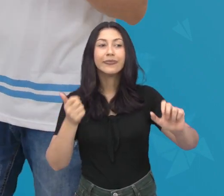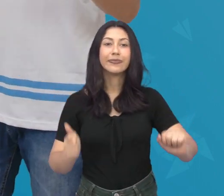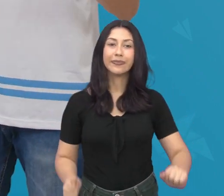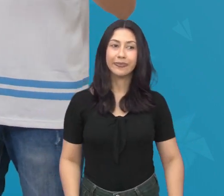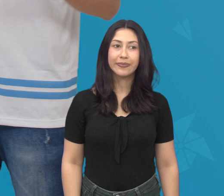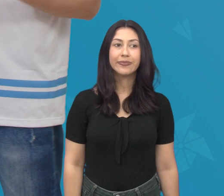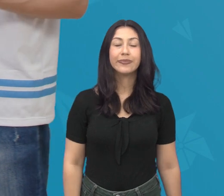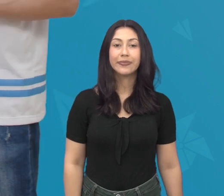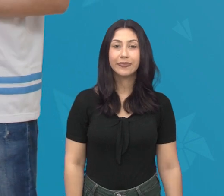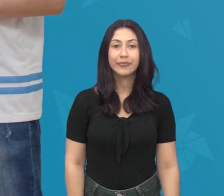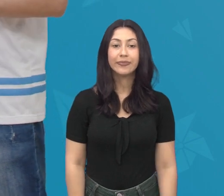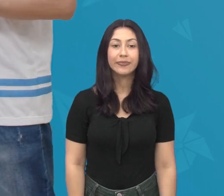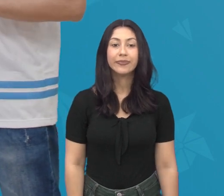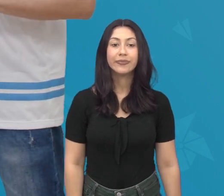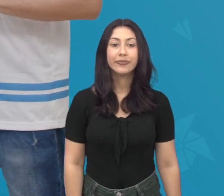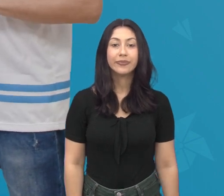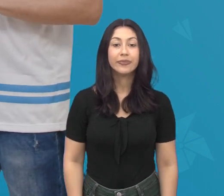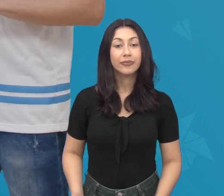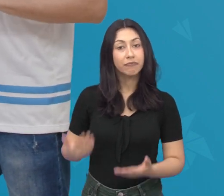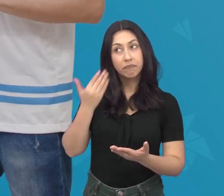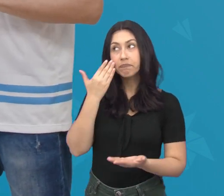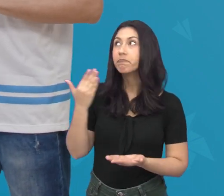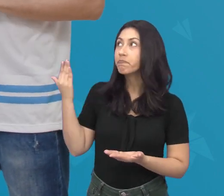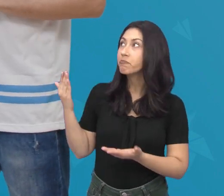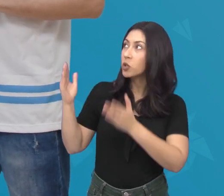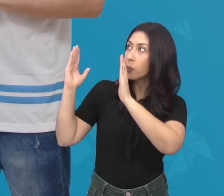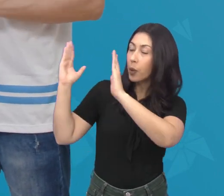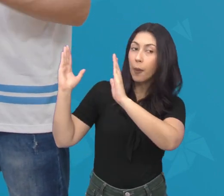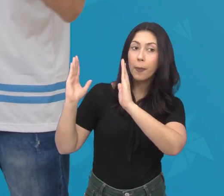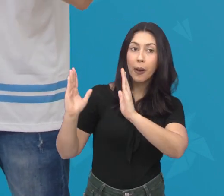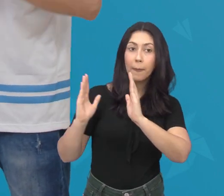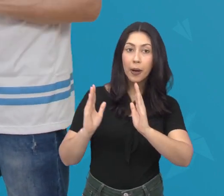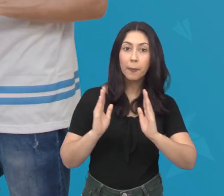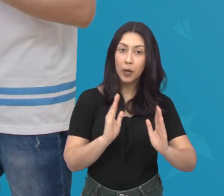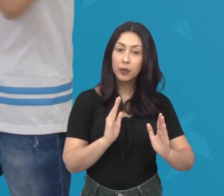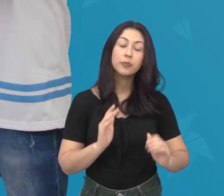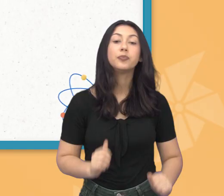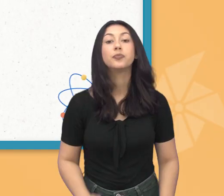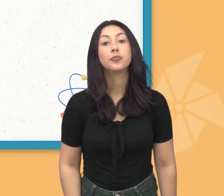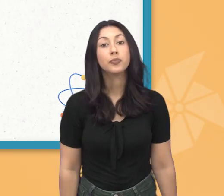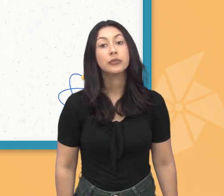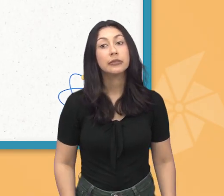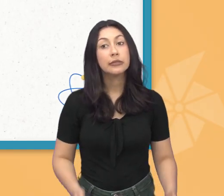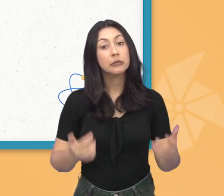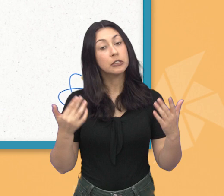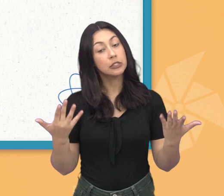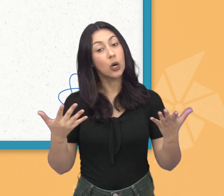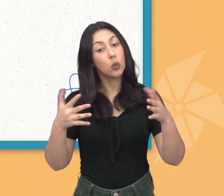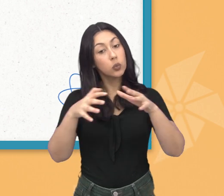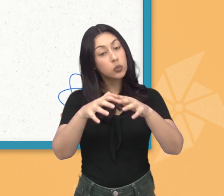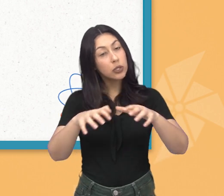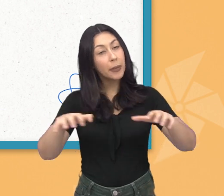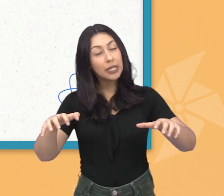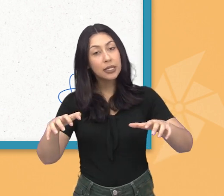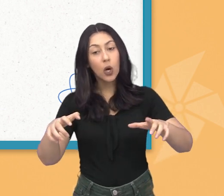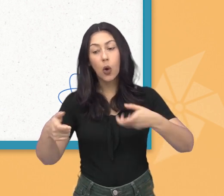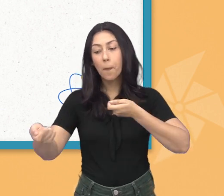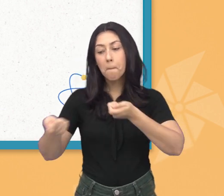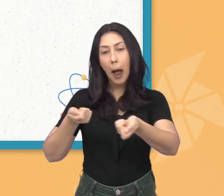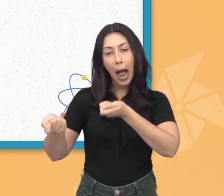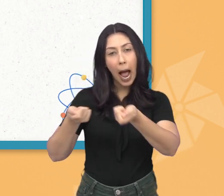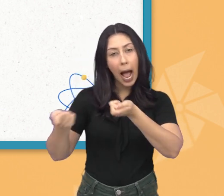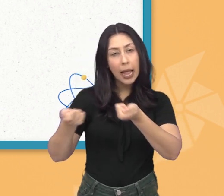visível para vocês, né? Eu tirei as alternativas, depois no próximo slide elas voltam. Bom, essa separação de lixo e